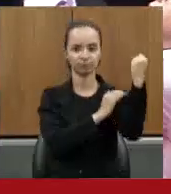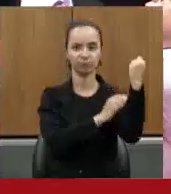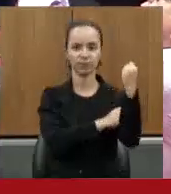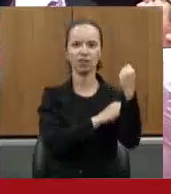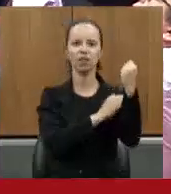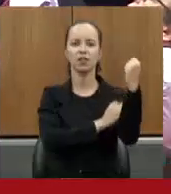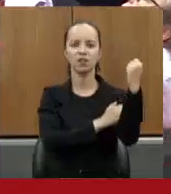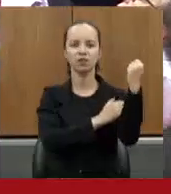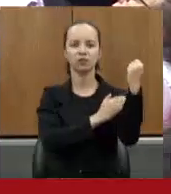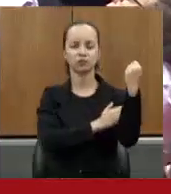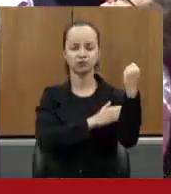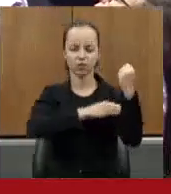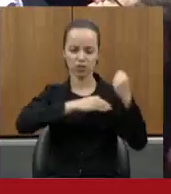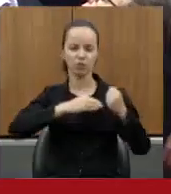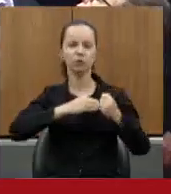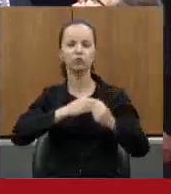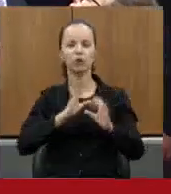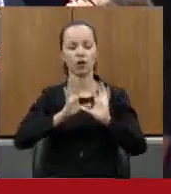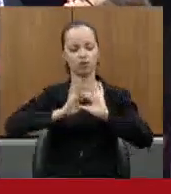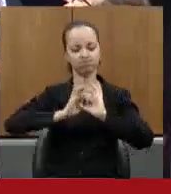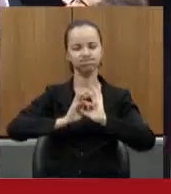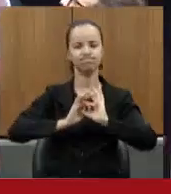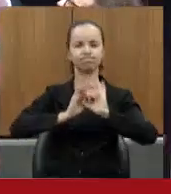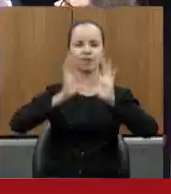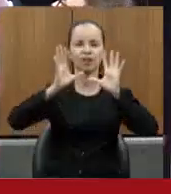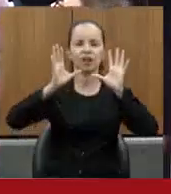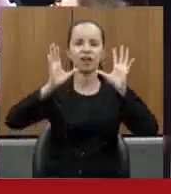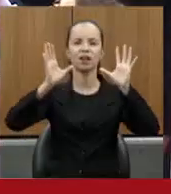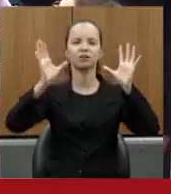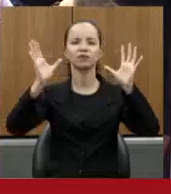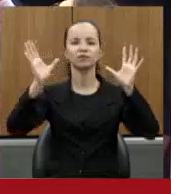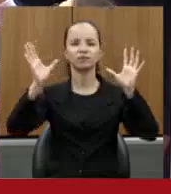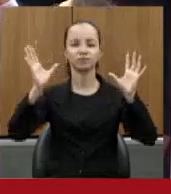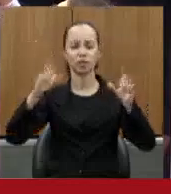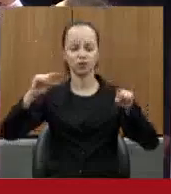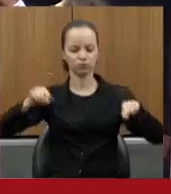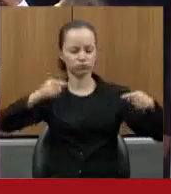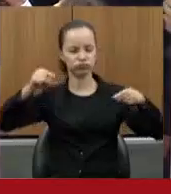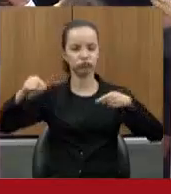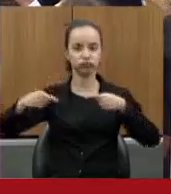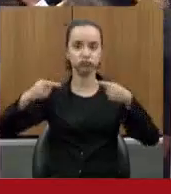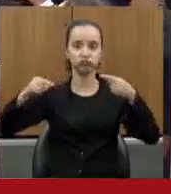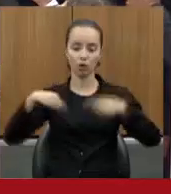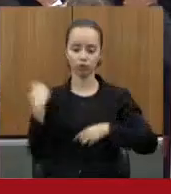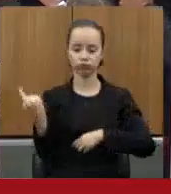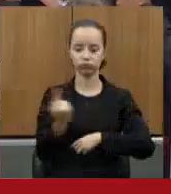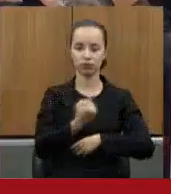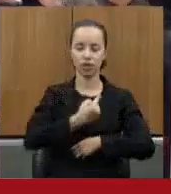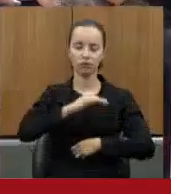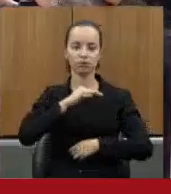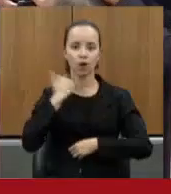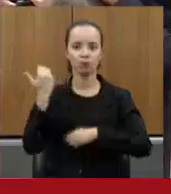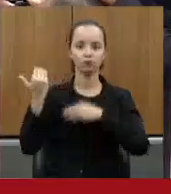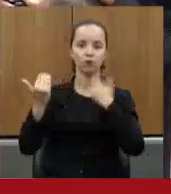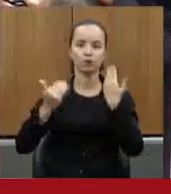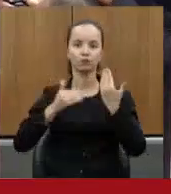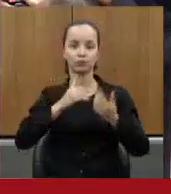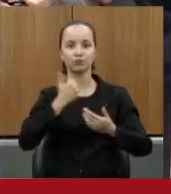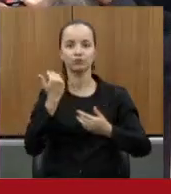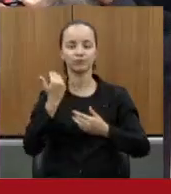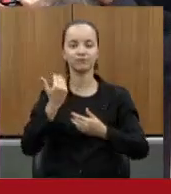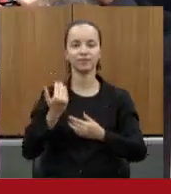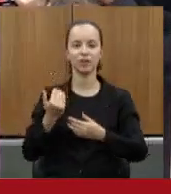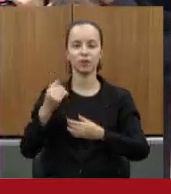forte, em teu seio, ó liberdade, desafia o nosso peito à própria